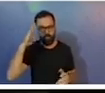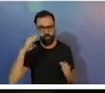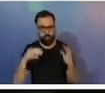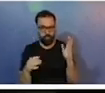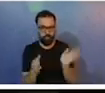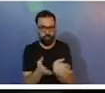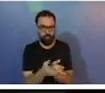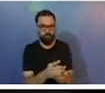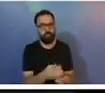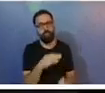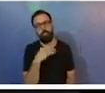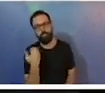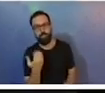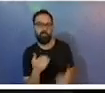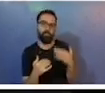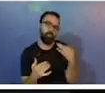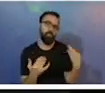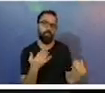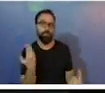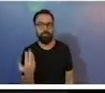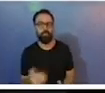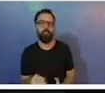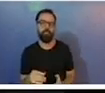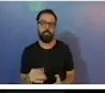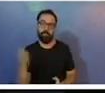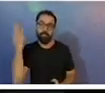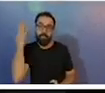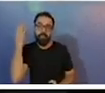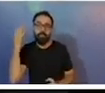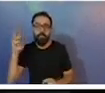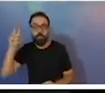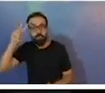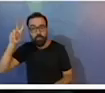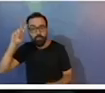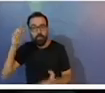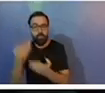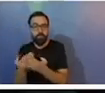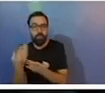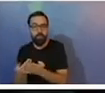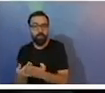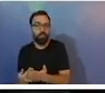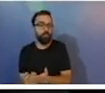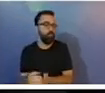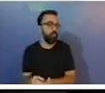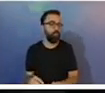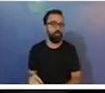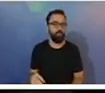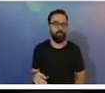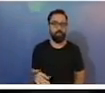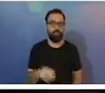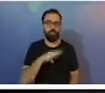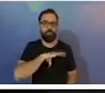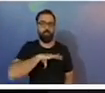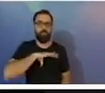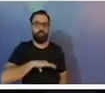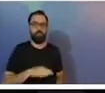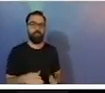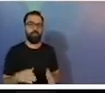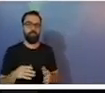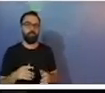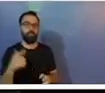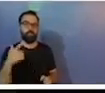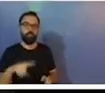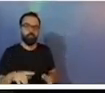de história, né, que os portugueses, para chegar até descobrir o Brasil, eles tiveram várias